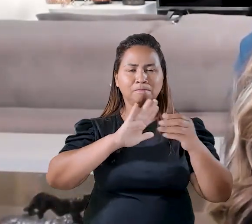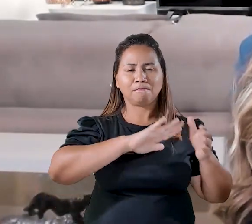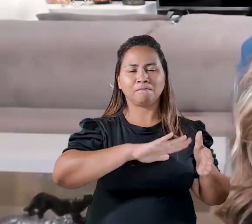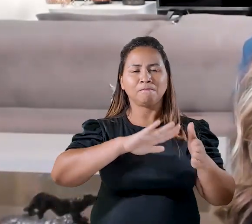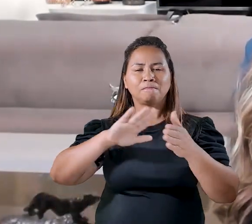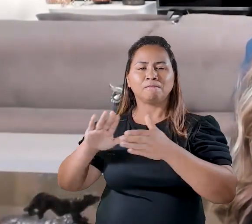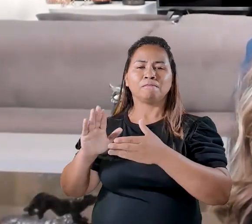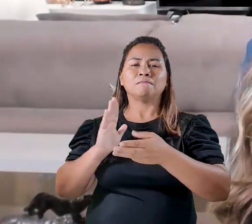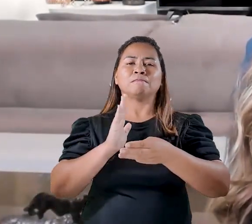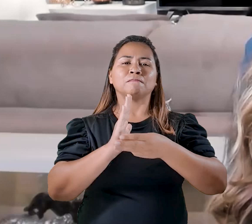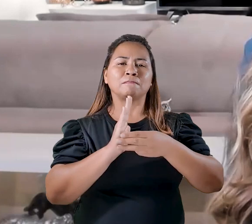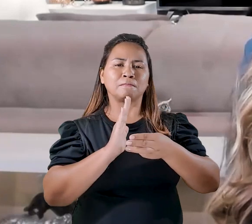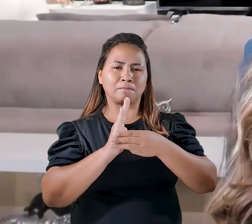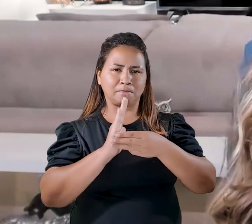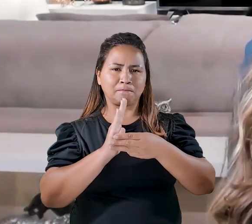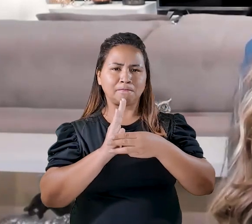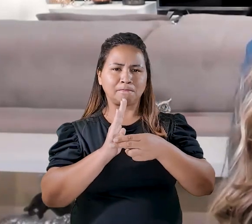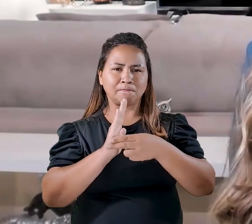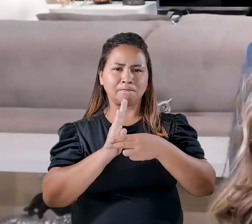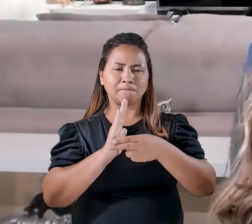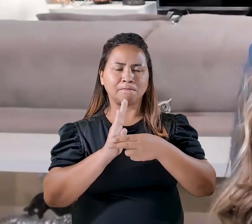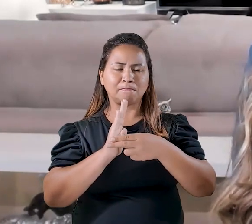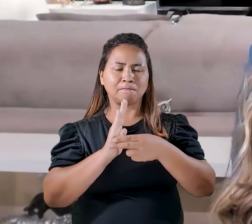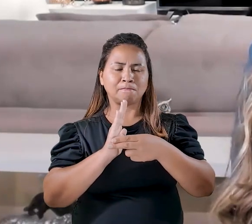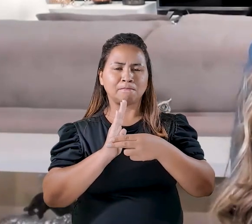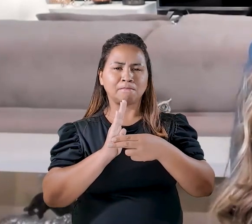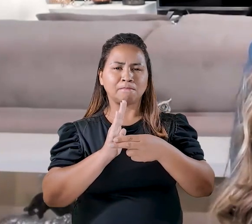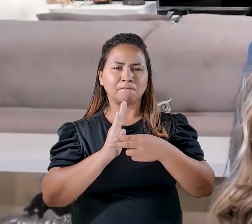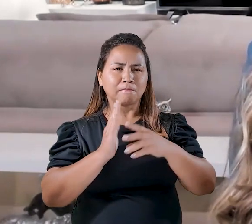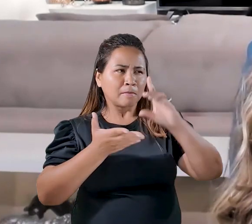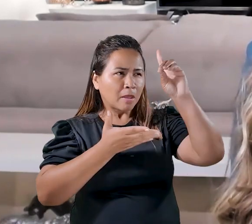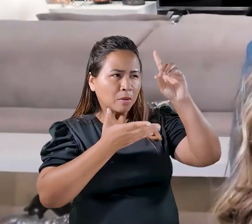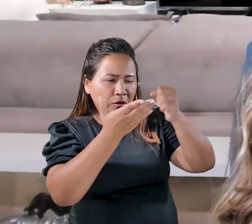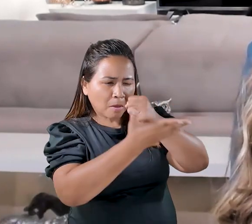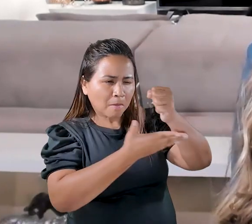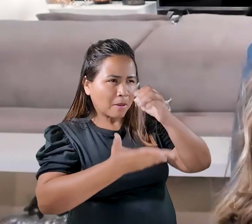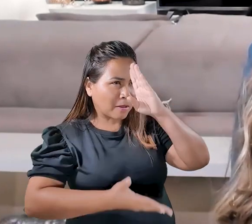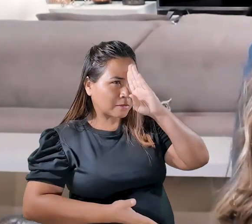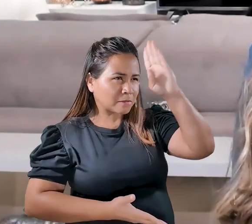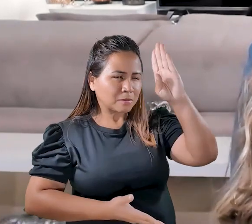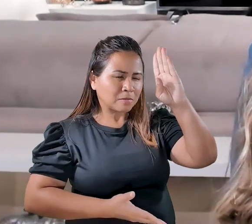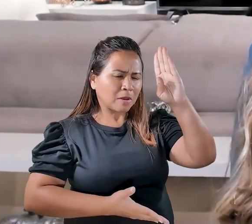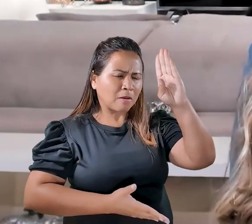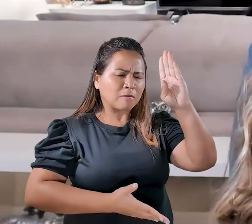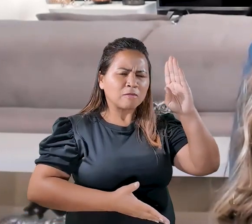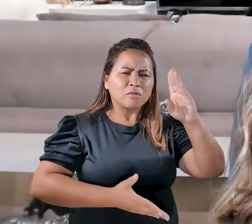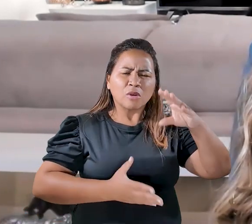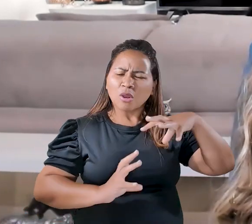Fonte criadora, criador de tudo que é, divino criador,